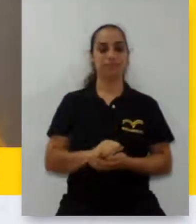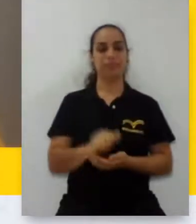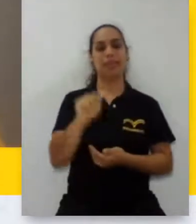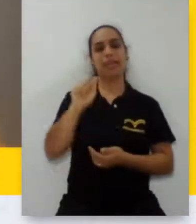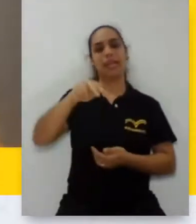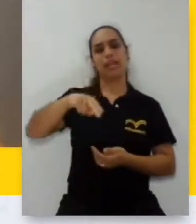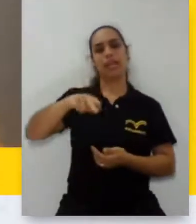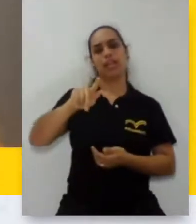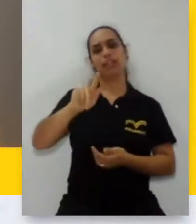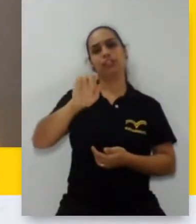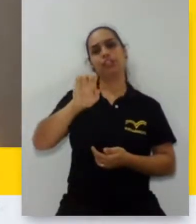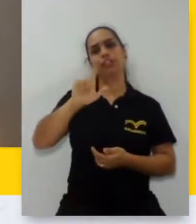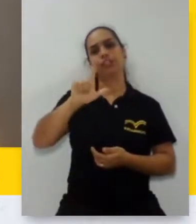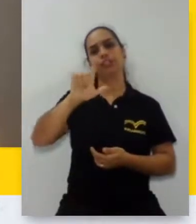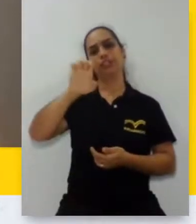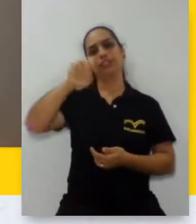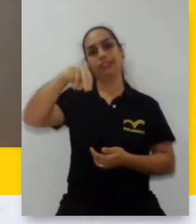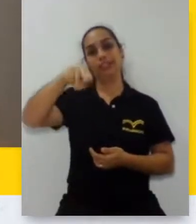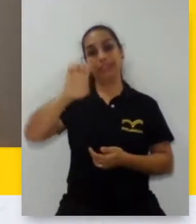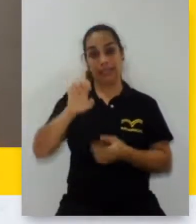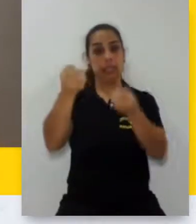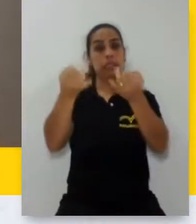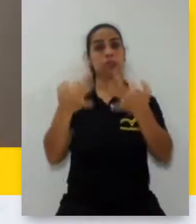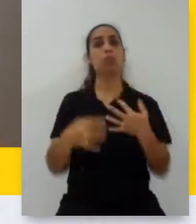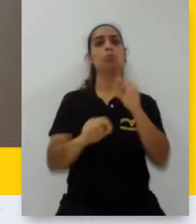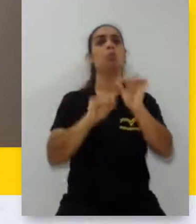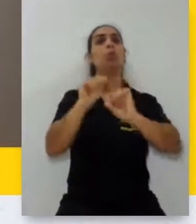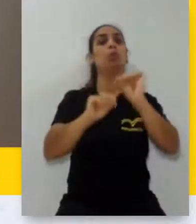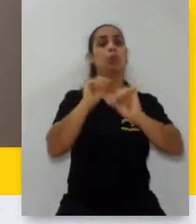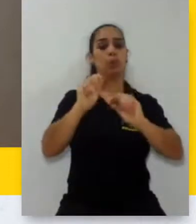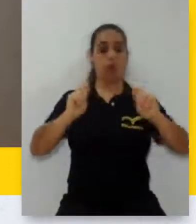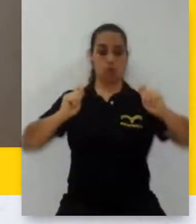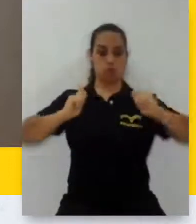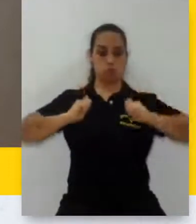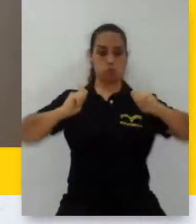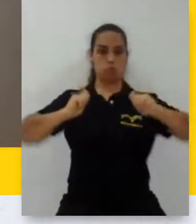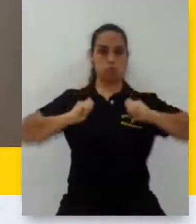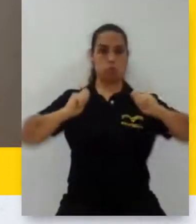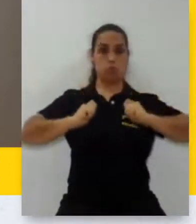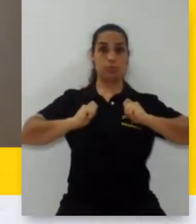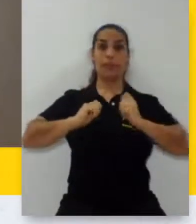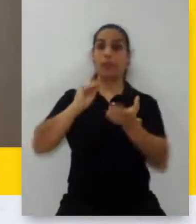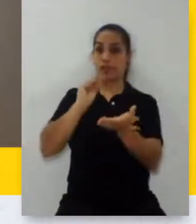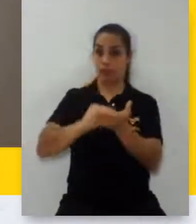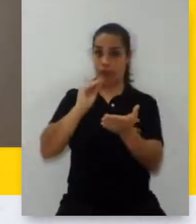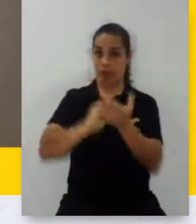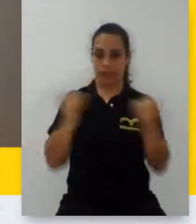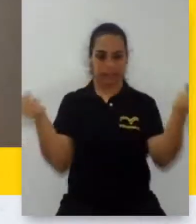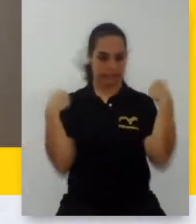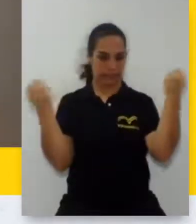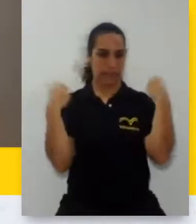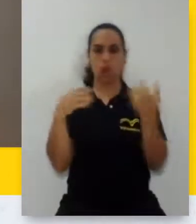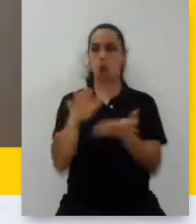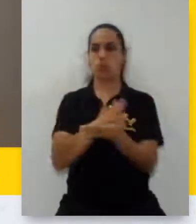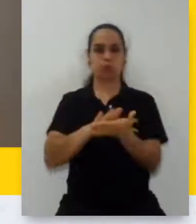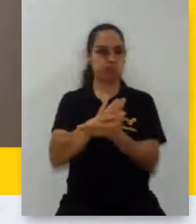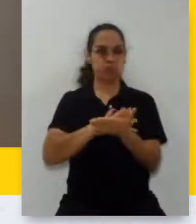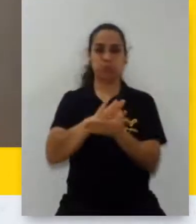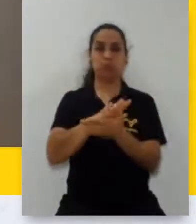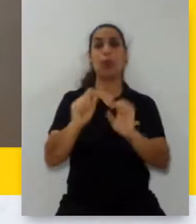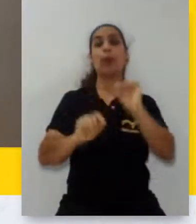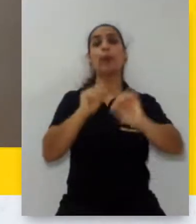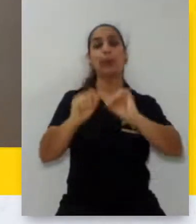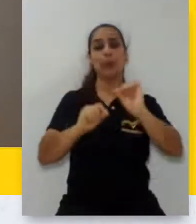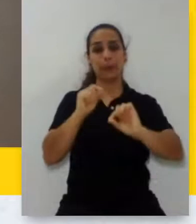fala isso, que o sedentarismo e a falta de exercícios levam muitas pessoas a serem acometidas por